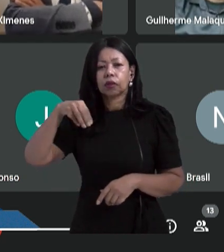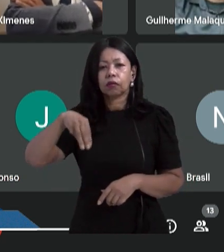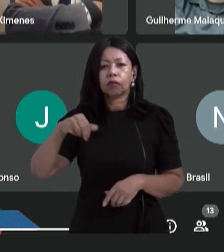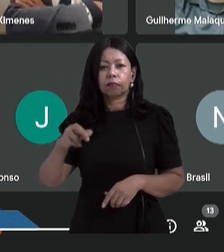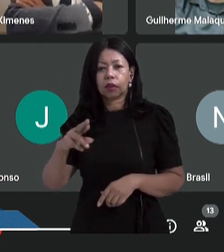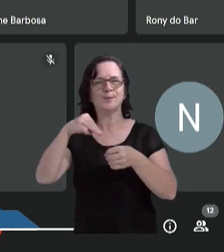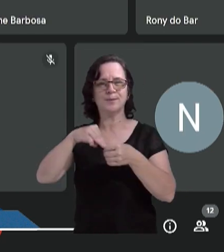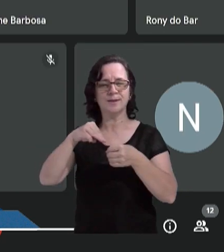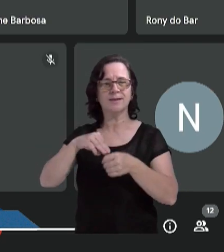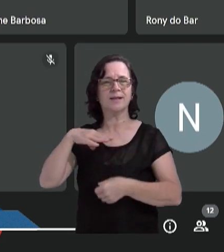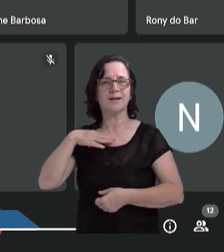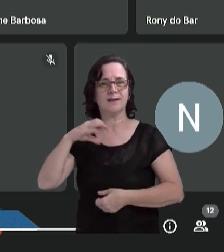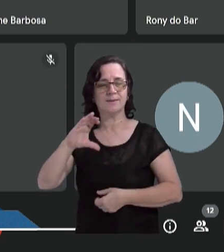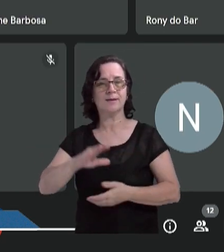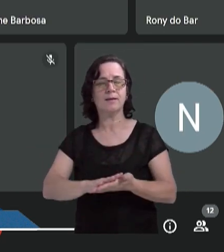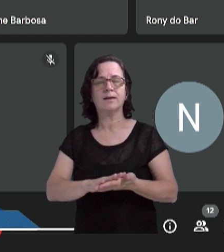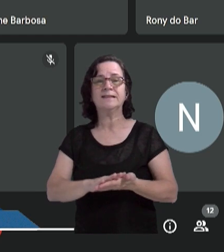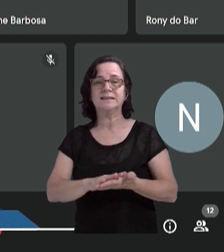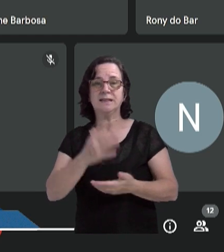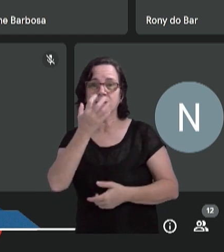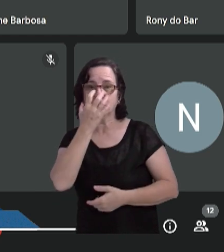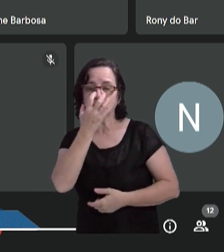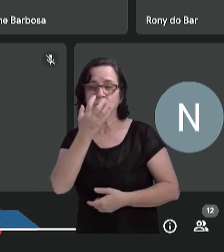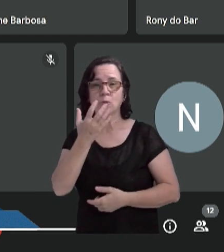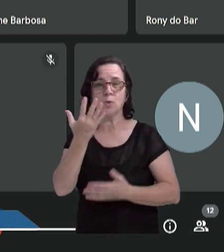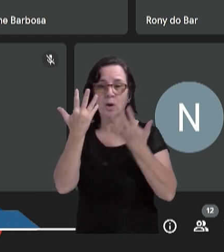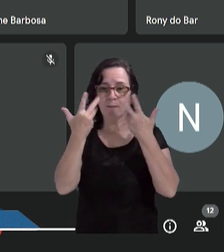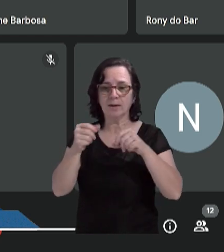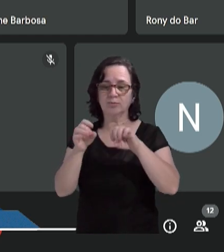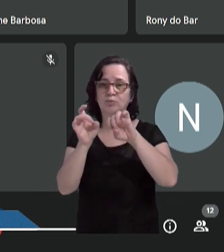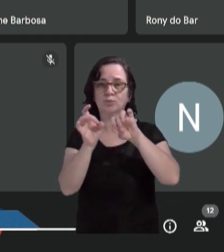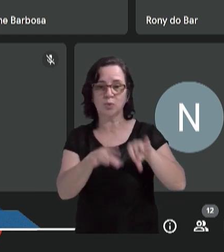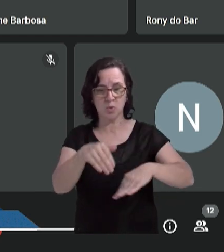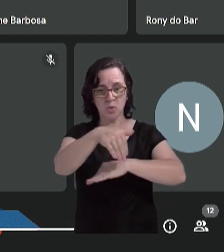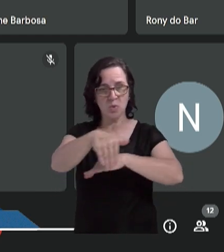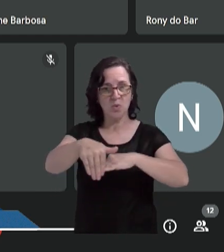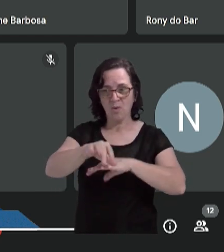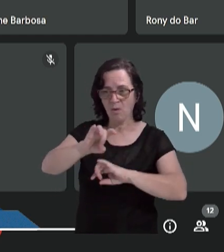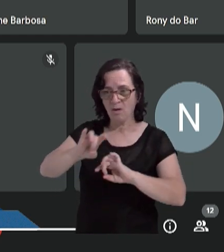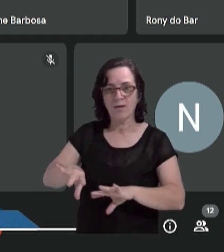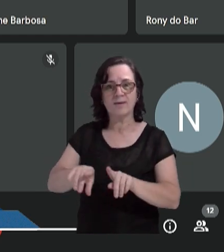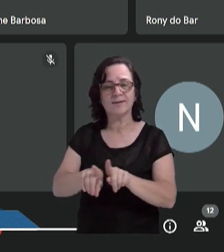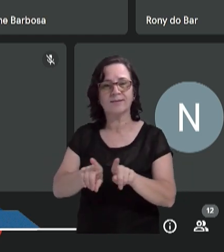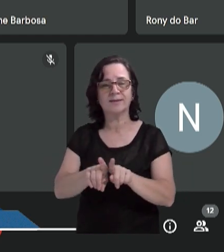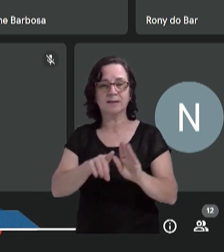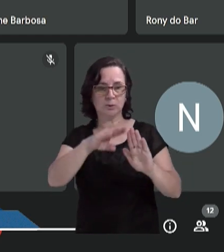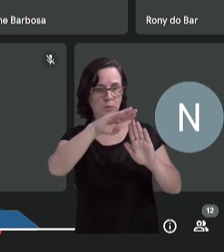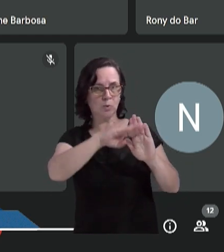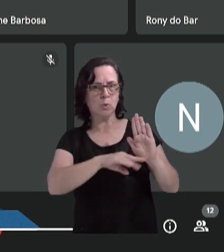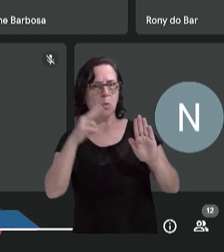leitos nas UTIs adulto e UTI infantil, pediátrica, no município, conforme preceito